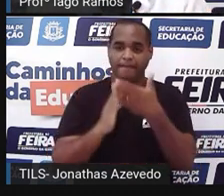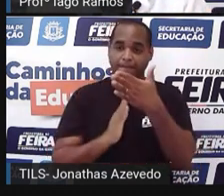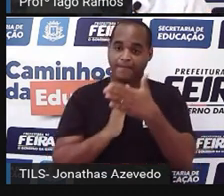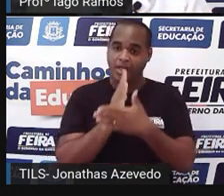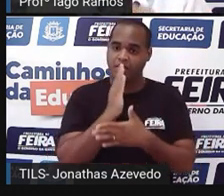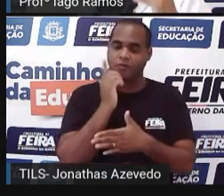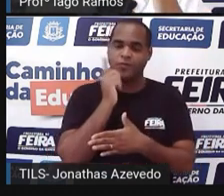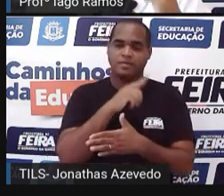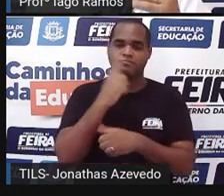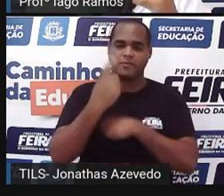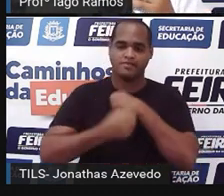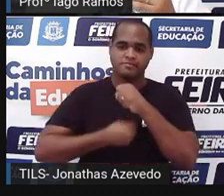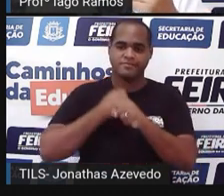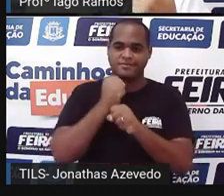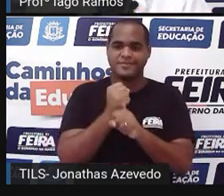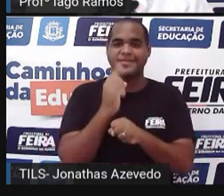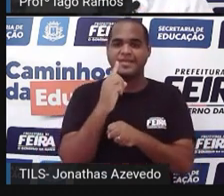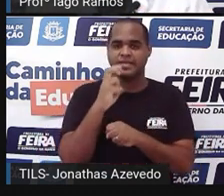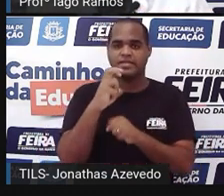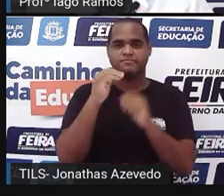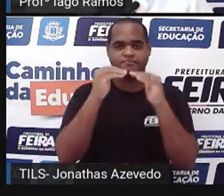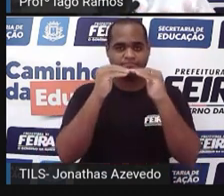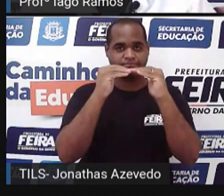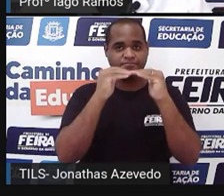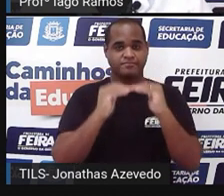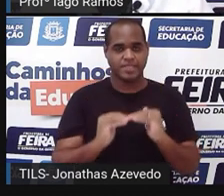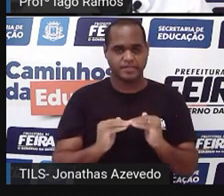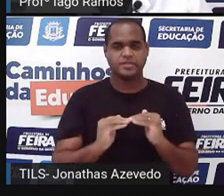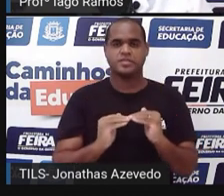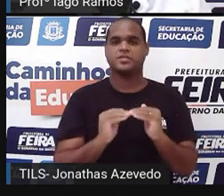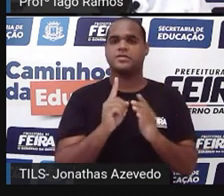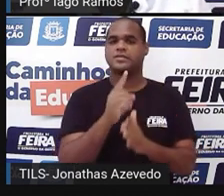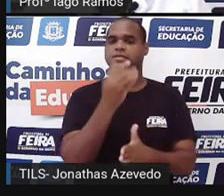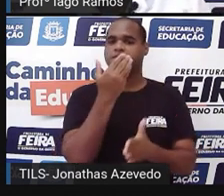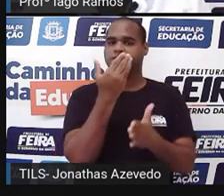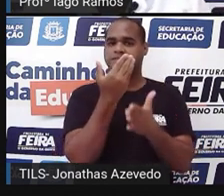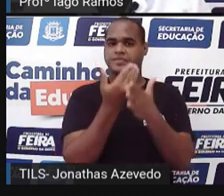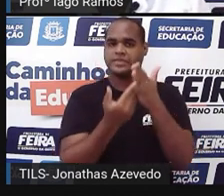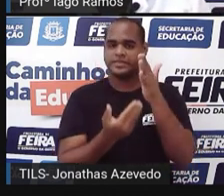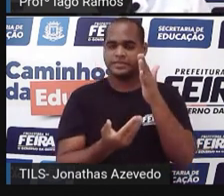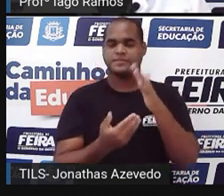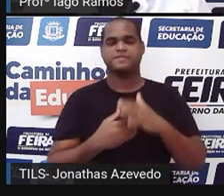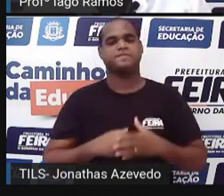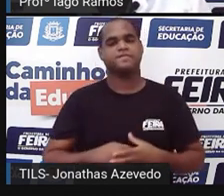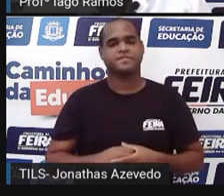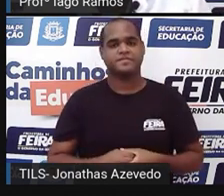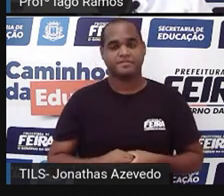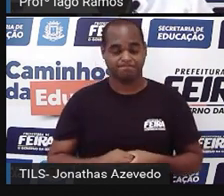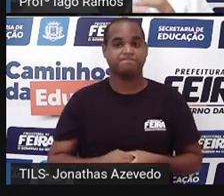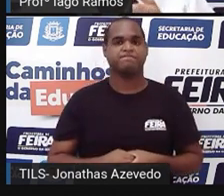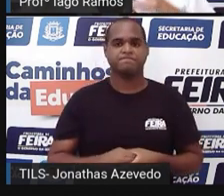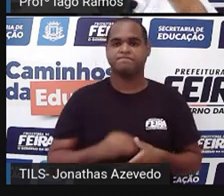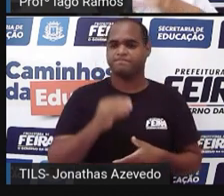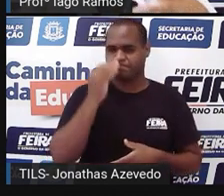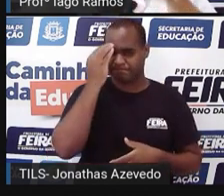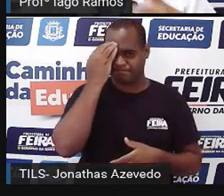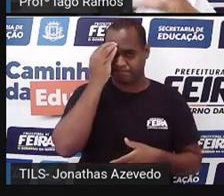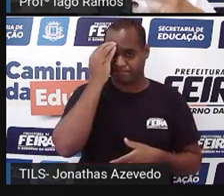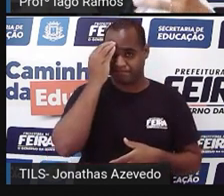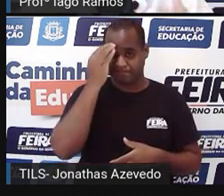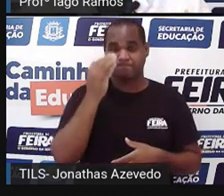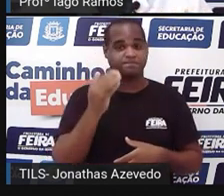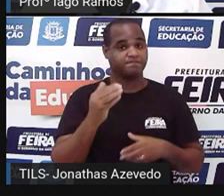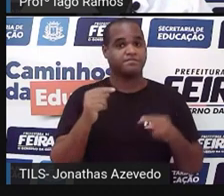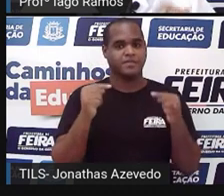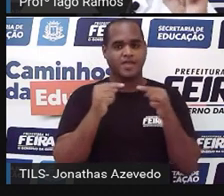foi aprovado no ano de 15 pontos para baixo né você está sendo reprovado Tá bom então